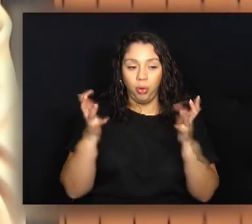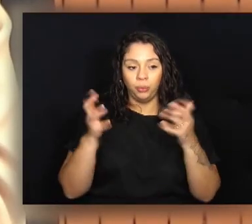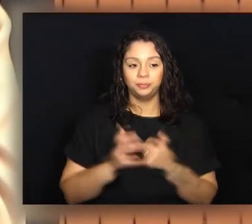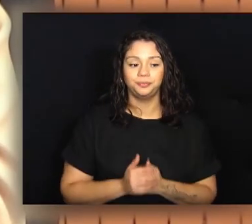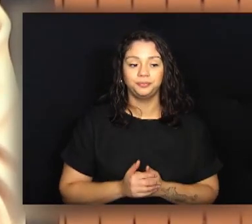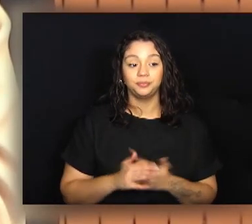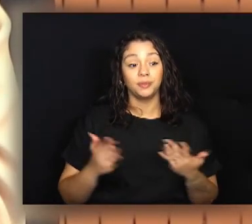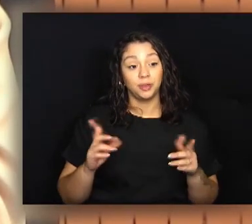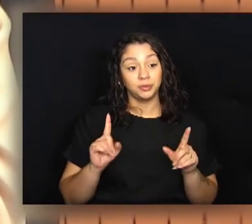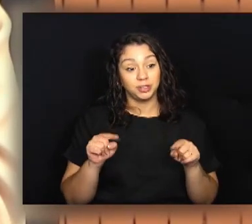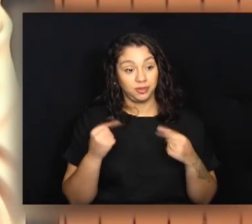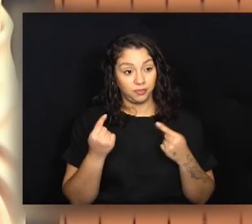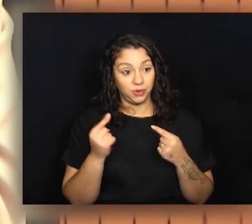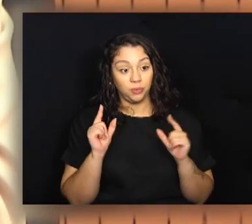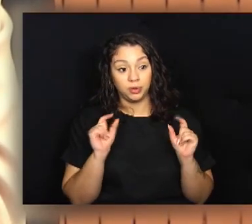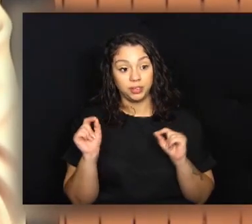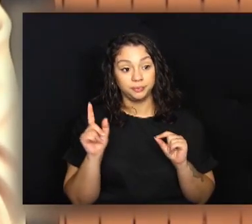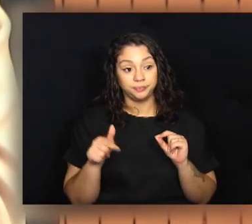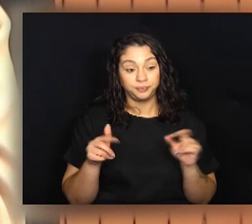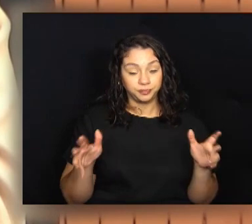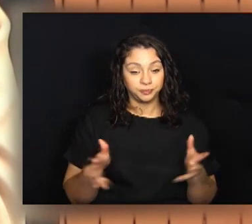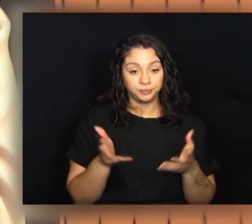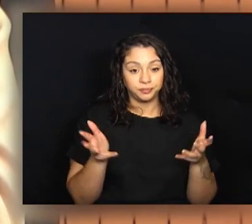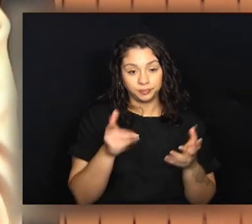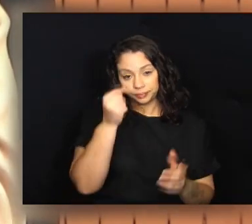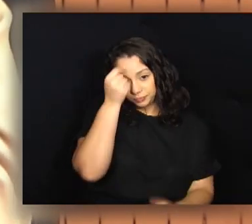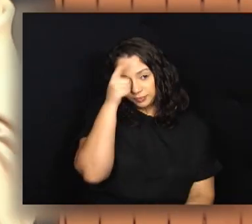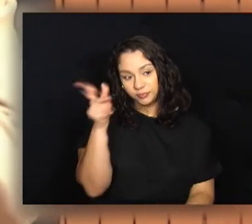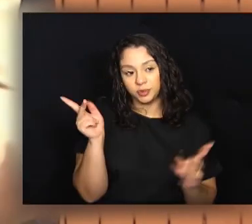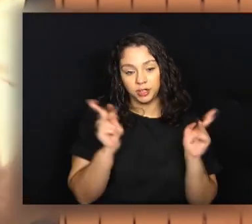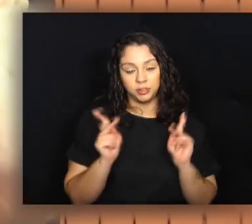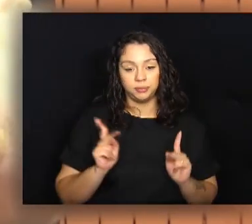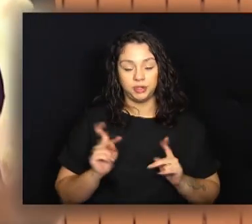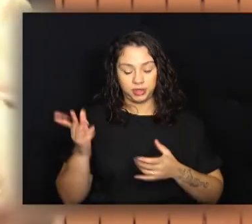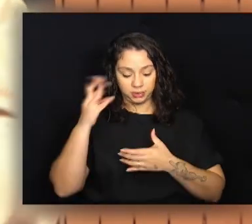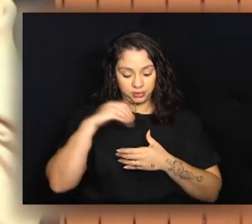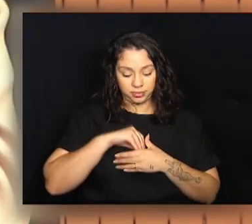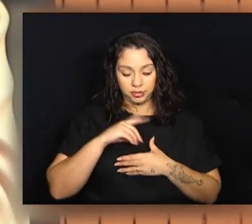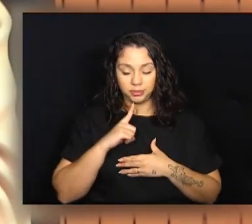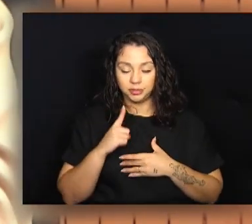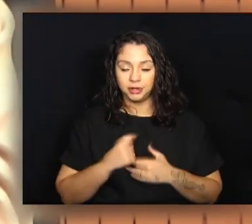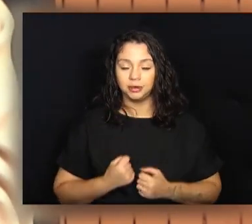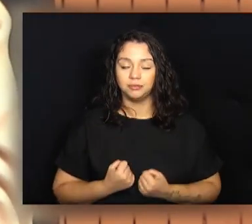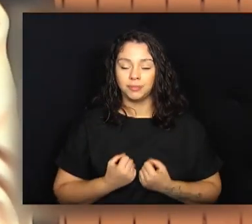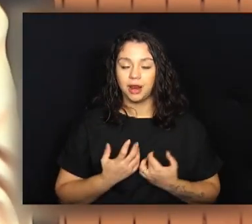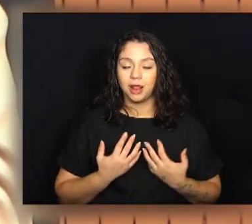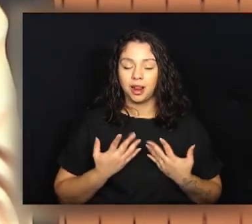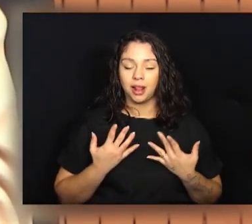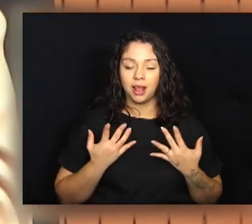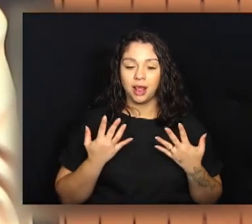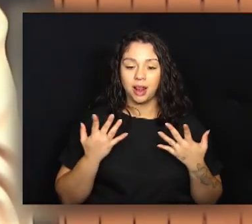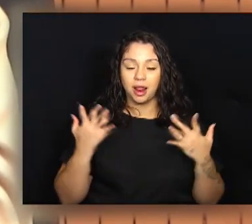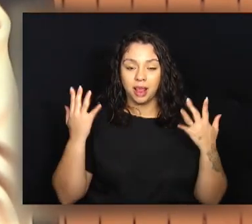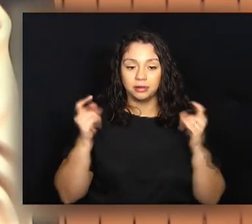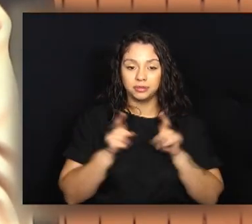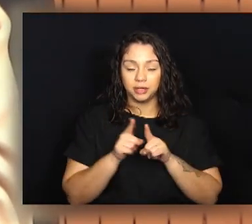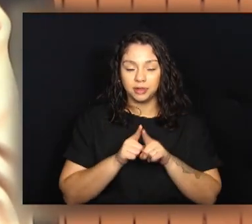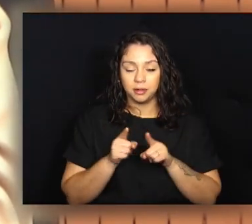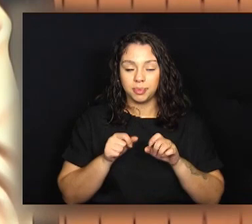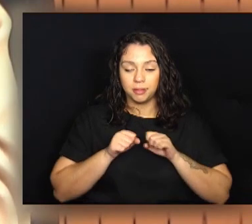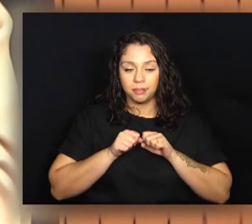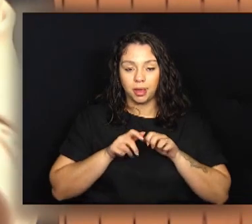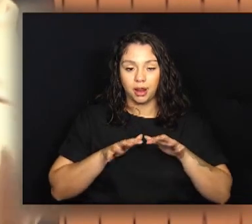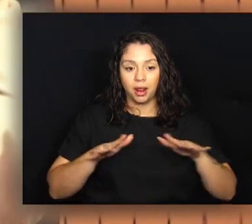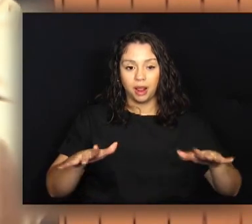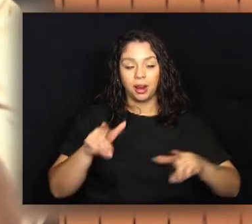desafio nosso é cultivar uma cultura de paz interior para que ela cresça, floresça e dê frutos,